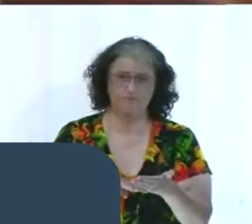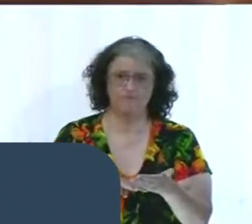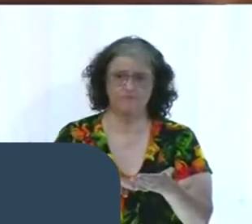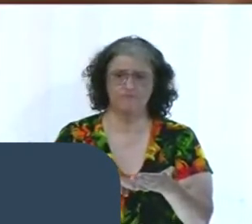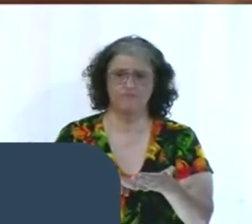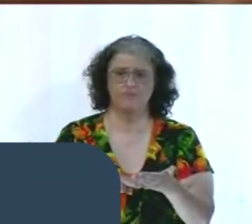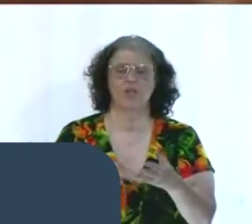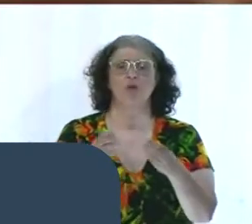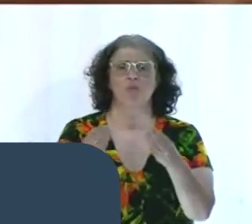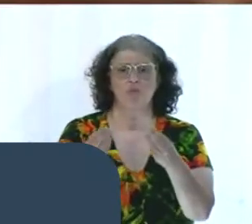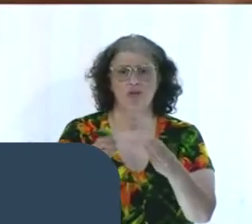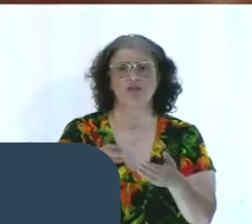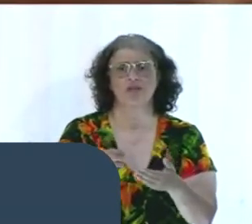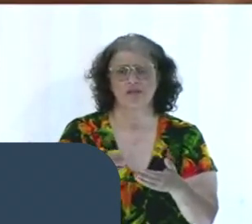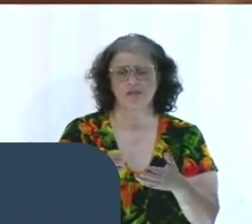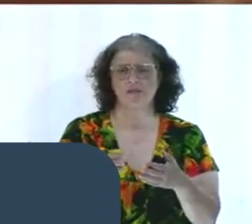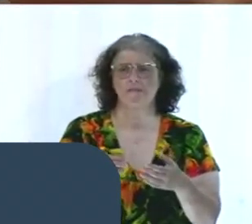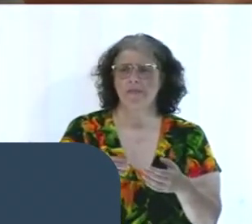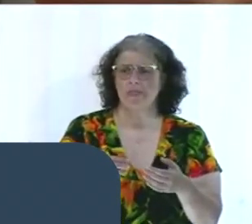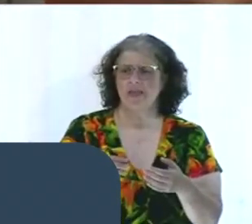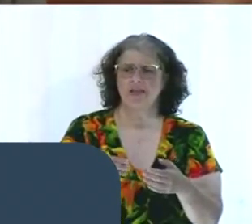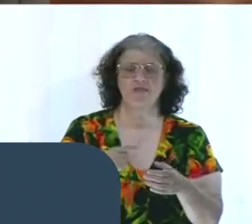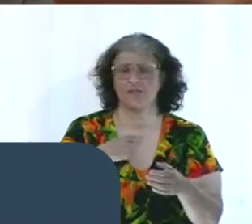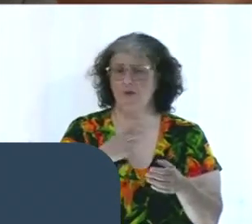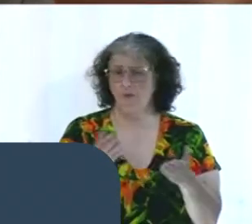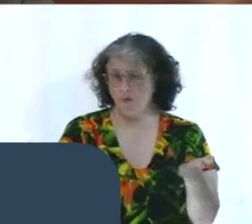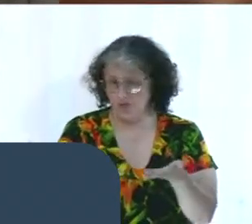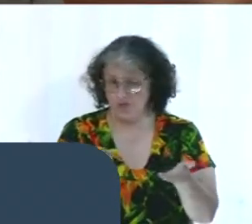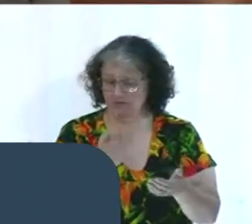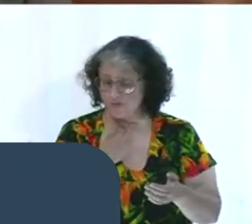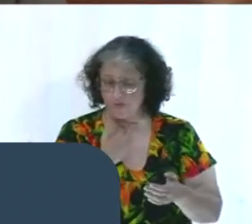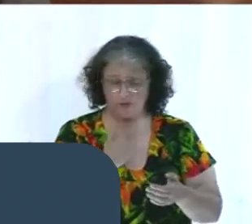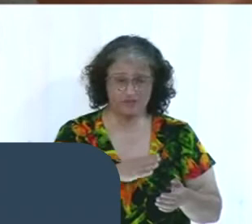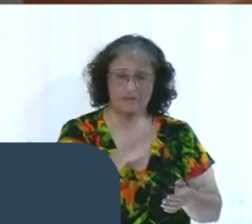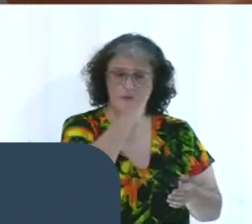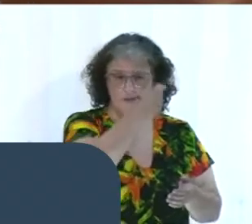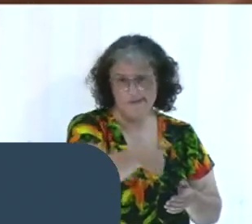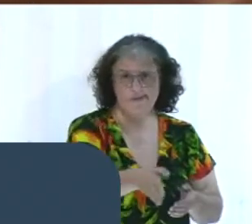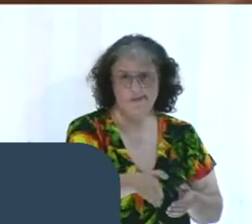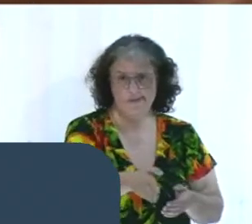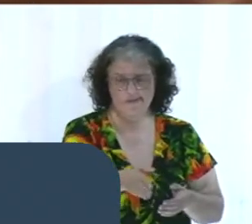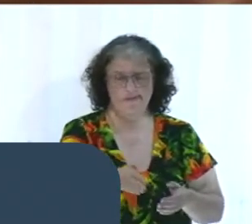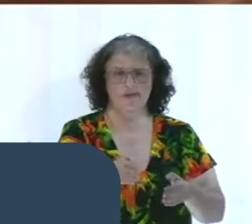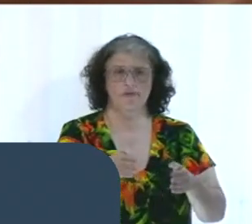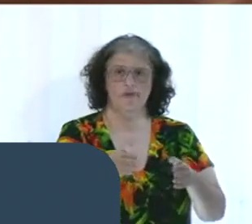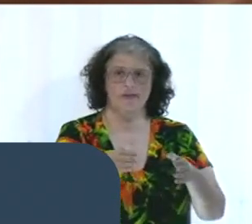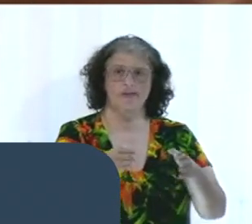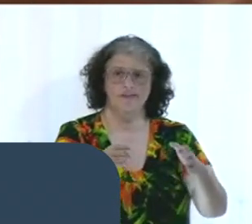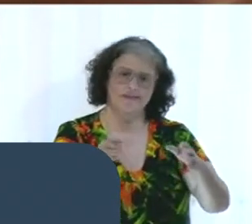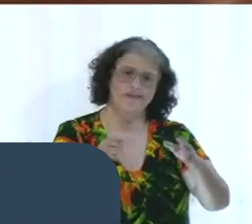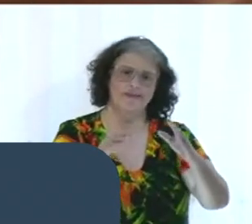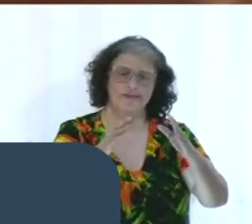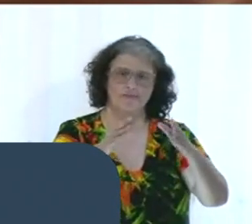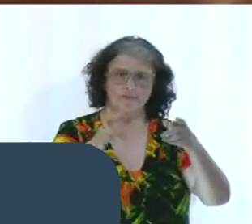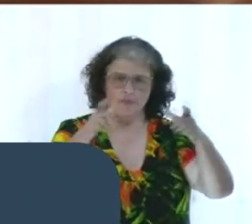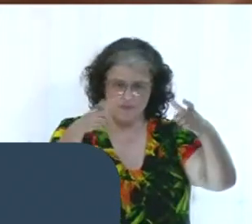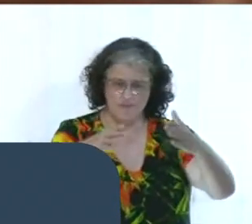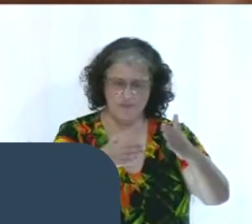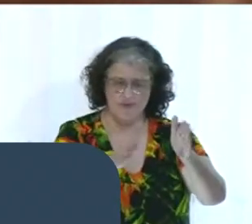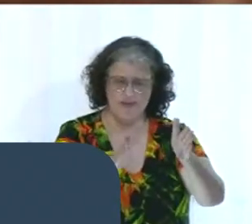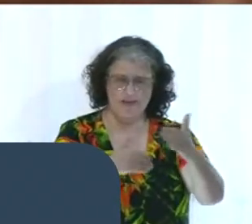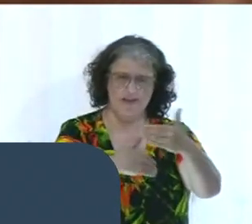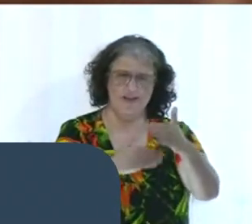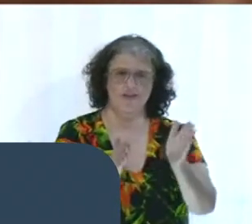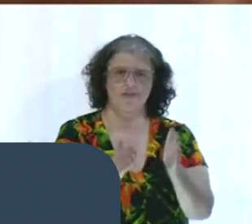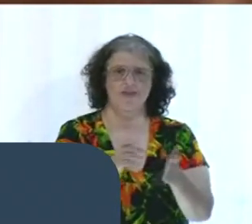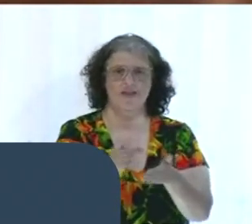tem muita coisa por aí, sendo vendida como livro evangélico, cristão, que ensinam coisas absurdas. Como